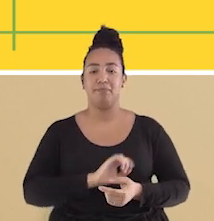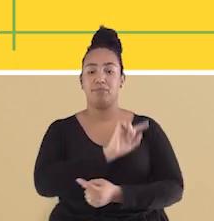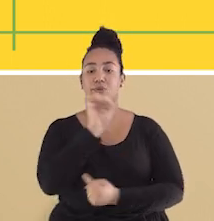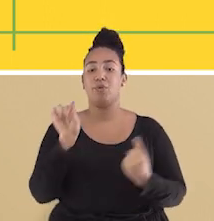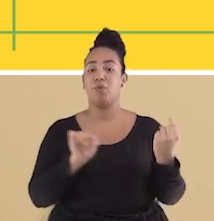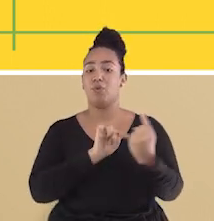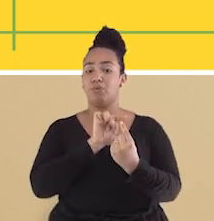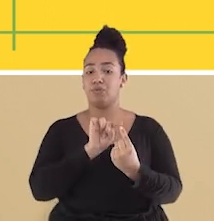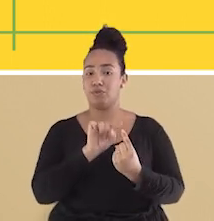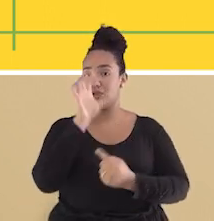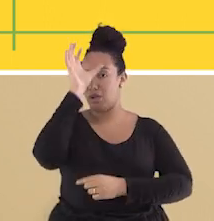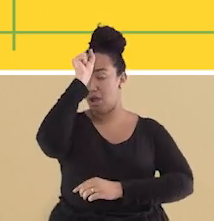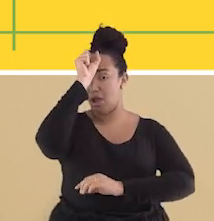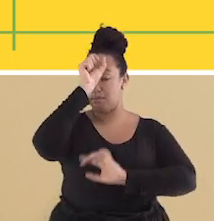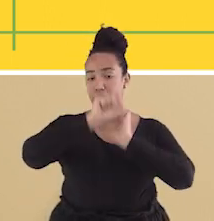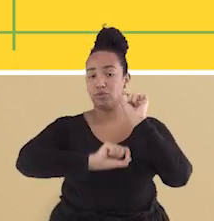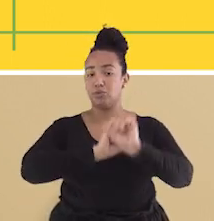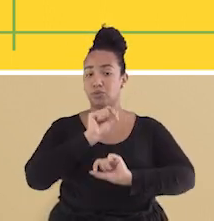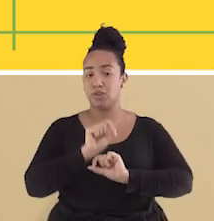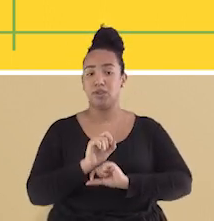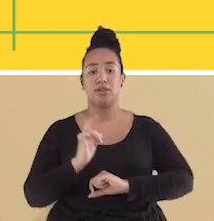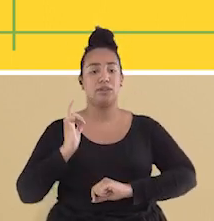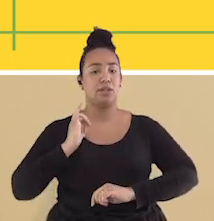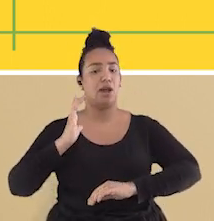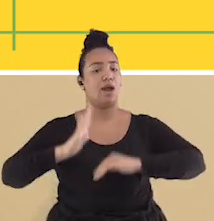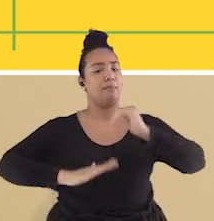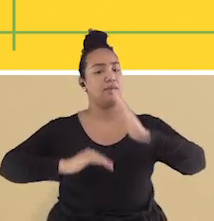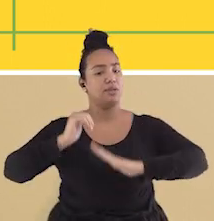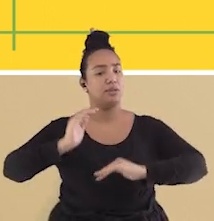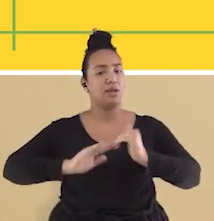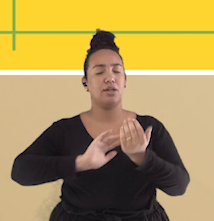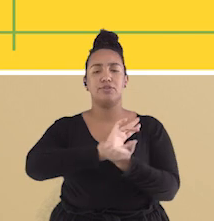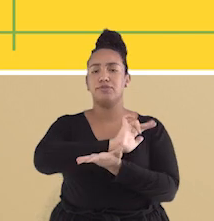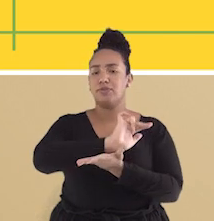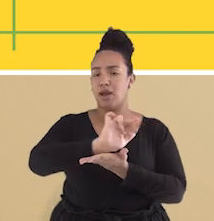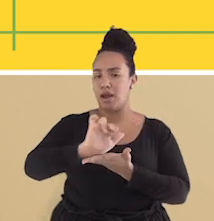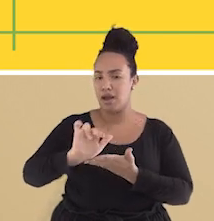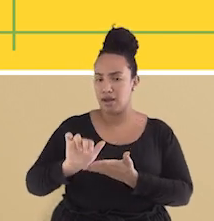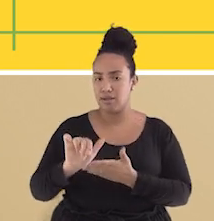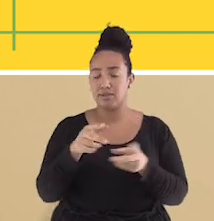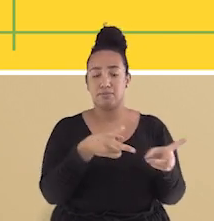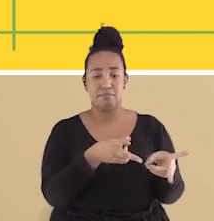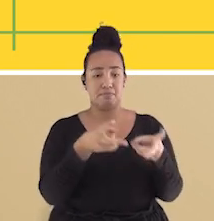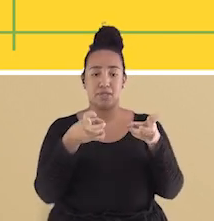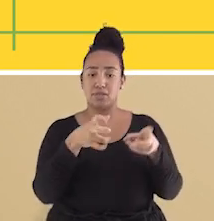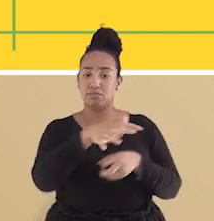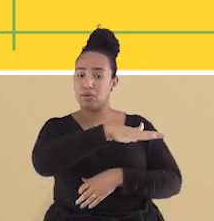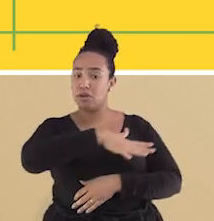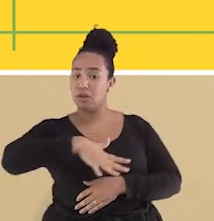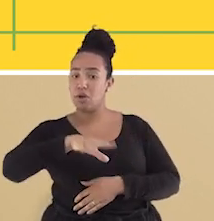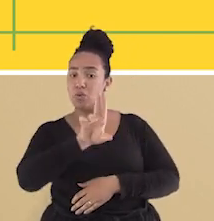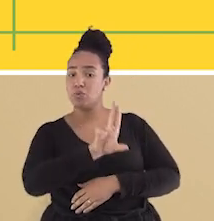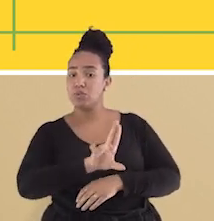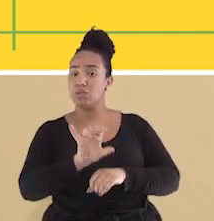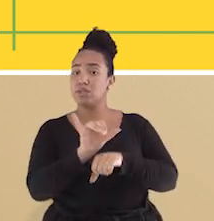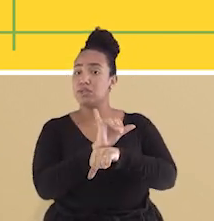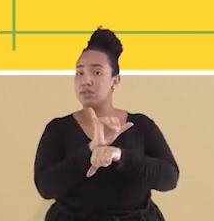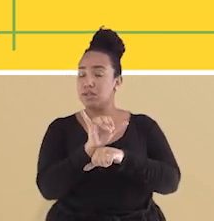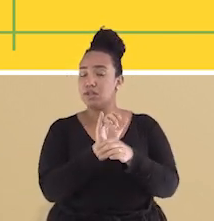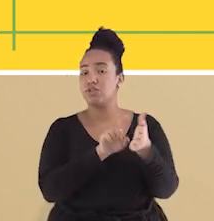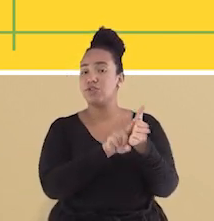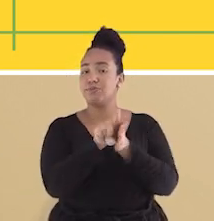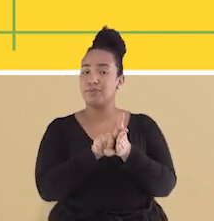de aprendizagem é desenvolver diferentes habilidades que permitam olhar o espaço usando procedimentos